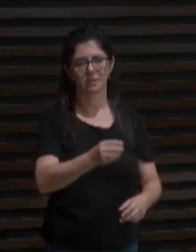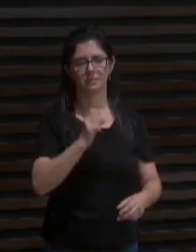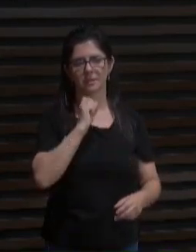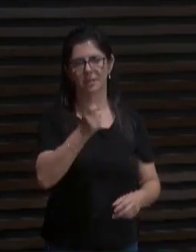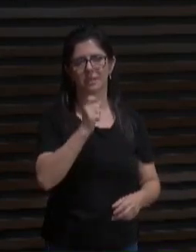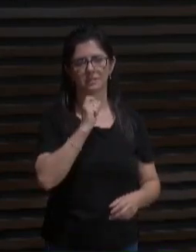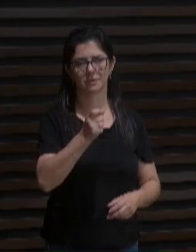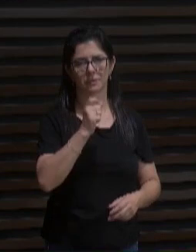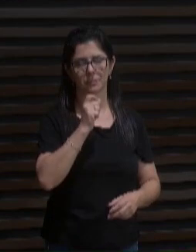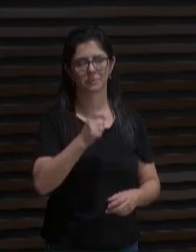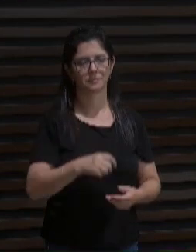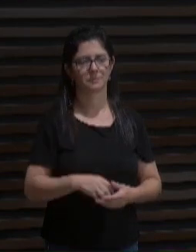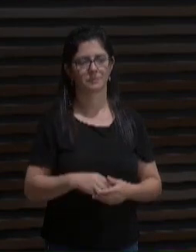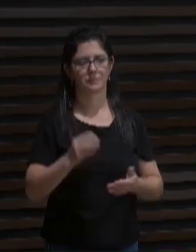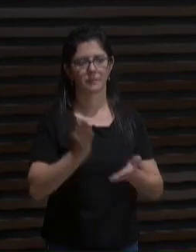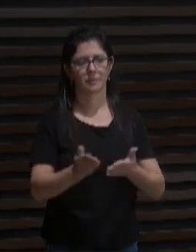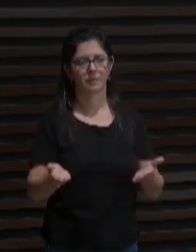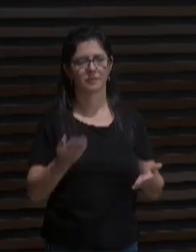Eu vou orar pelo meu filho. Para de pedir.